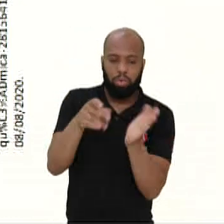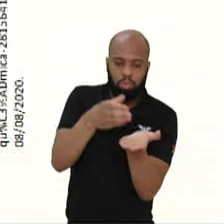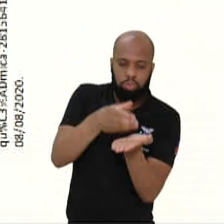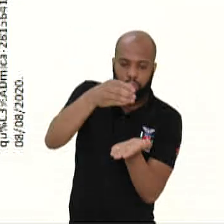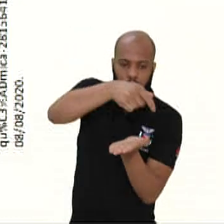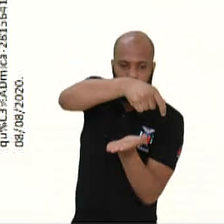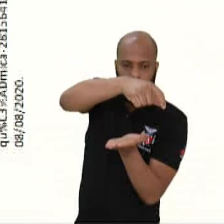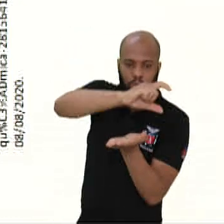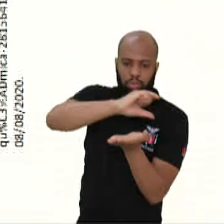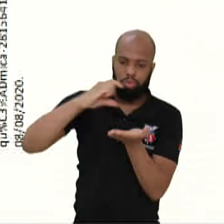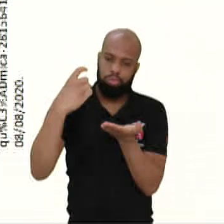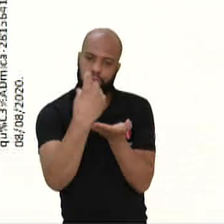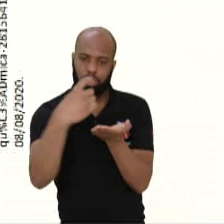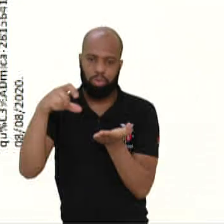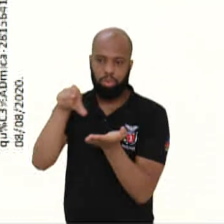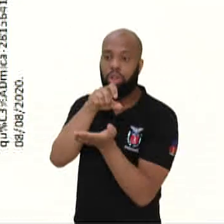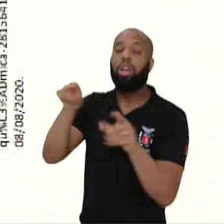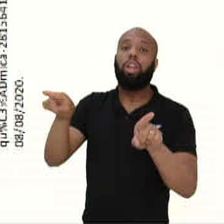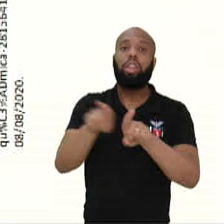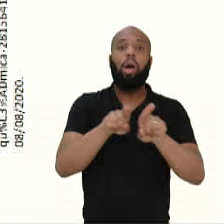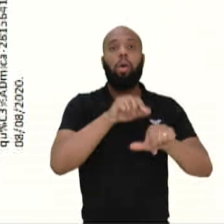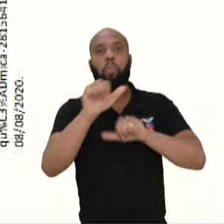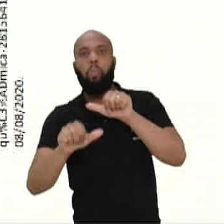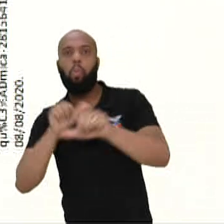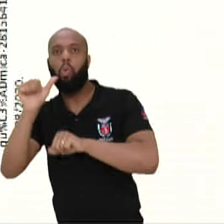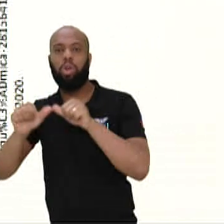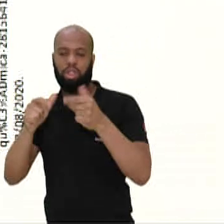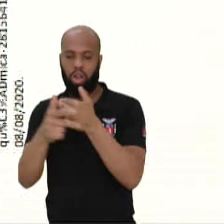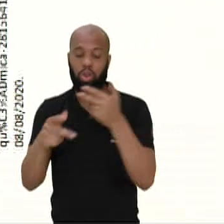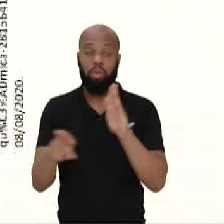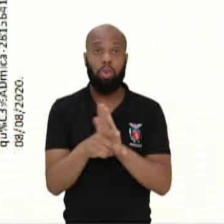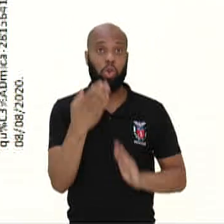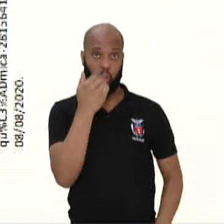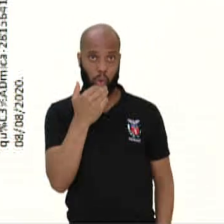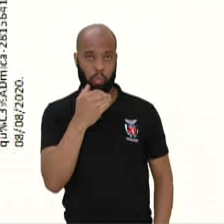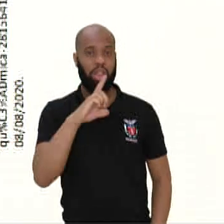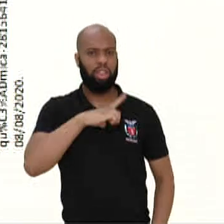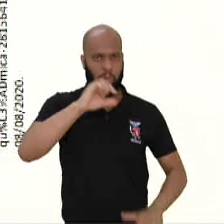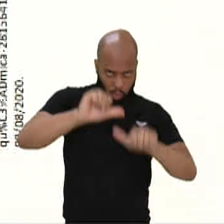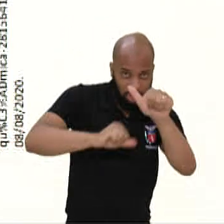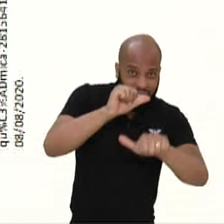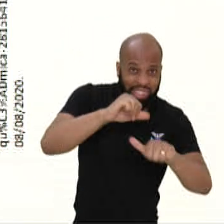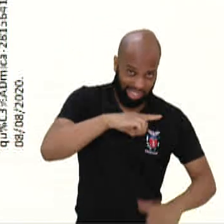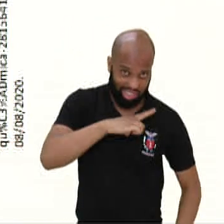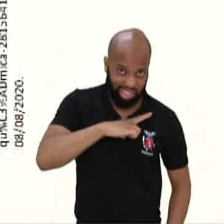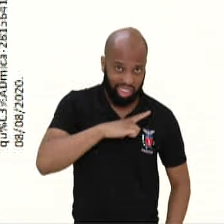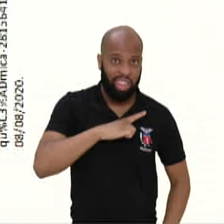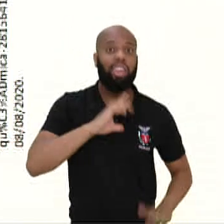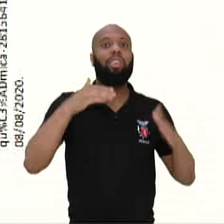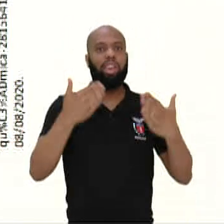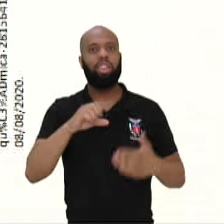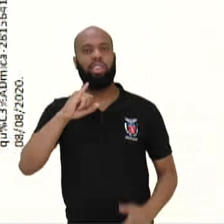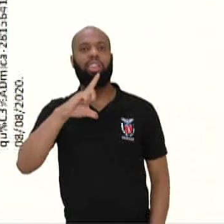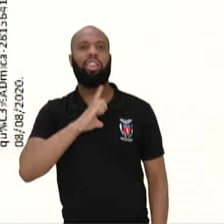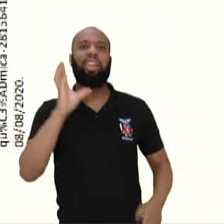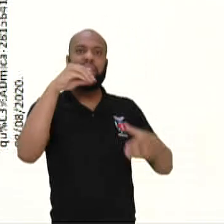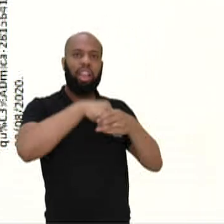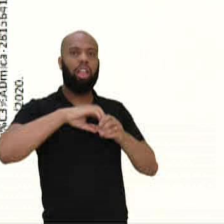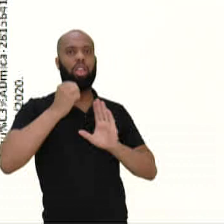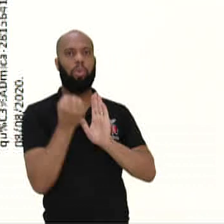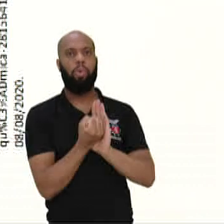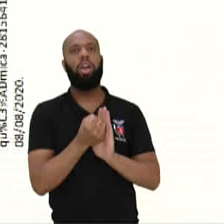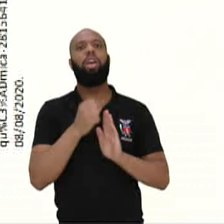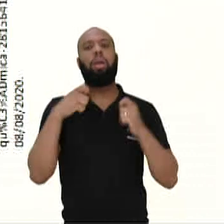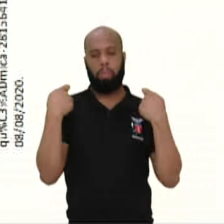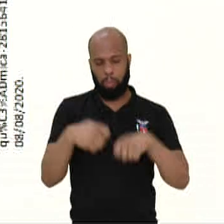rótulos até alterações na composição dos suplementos alimentares. Então, essas alterações que constam nesse marco regulatório